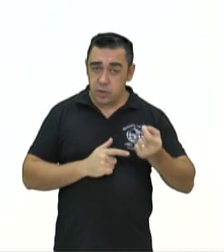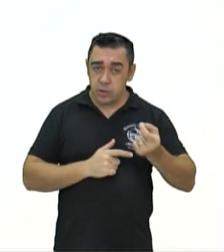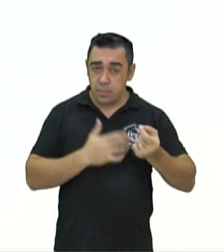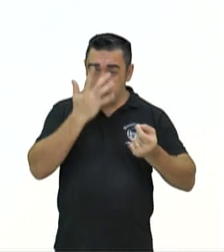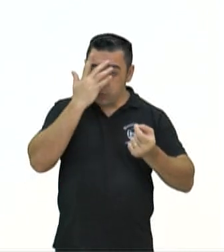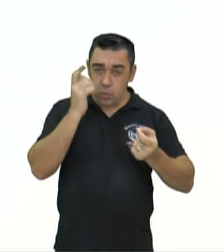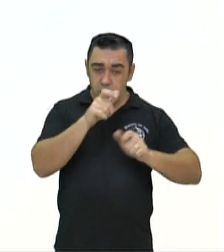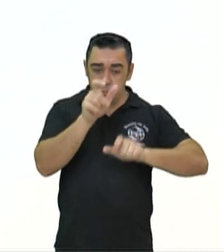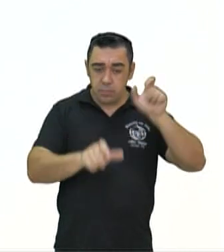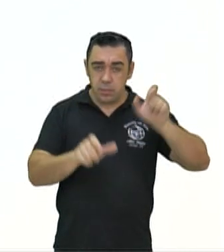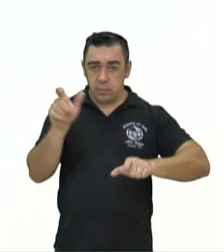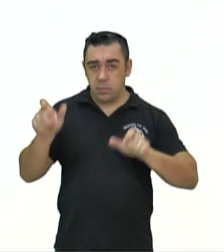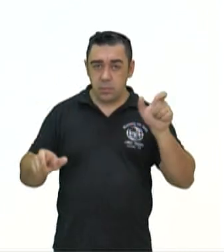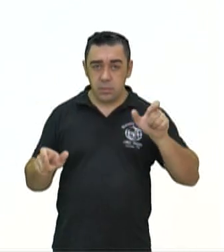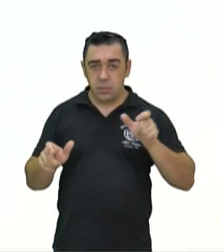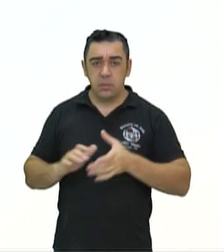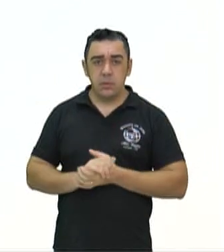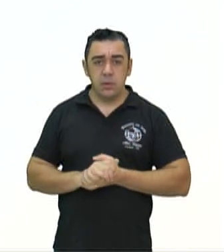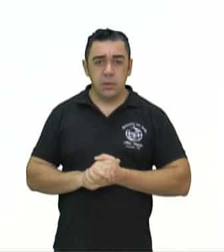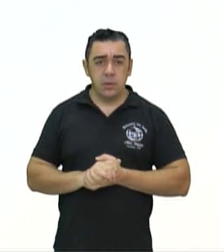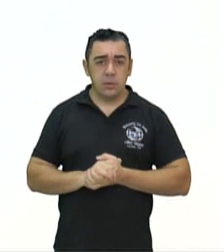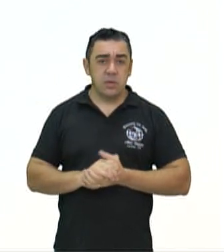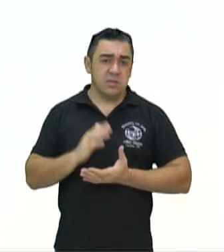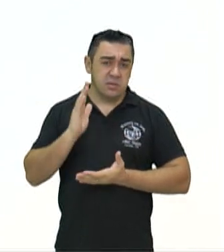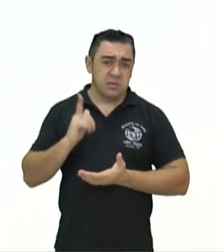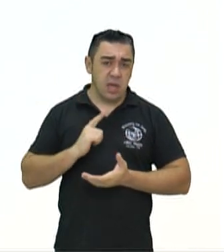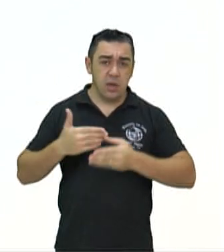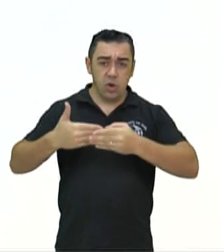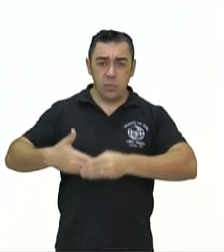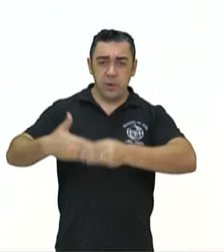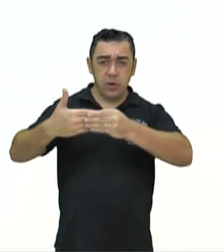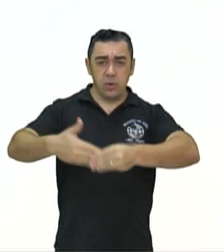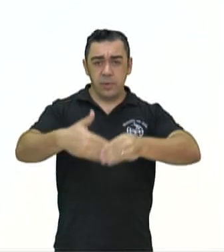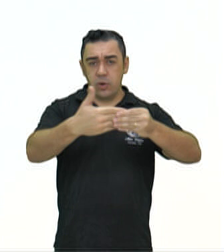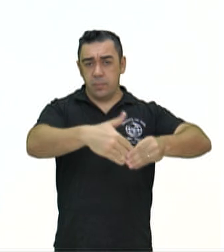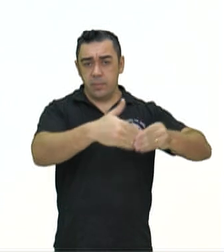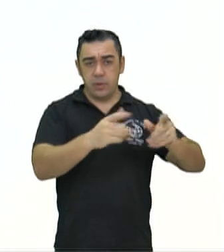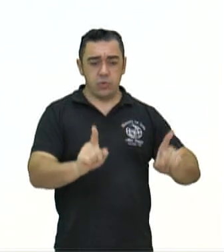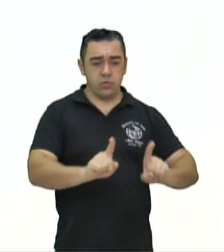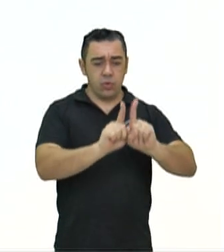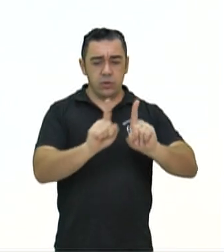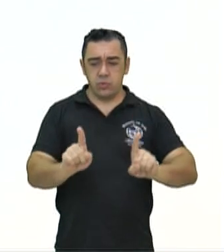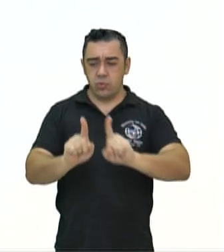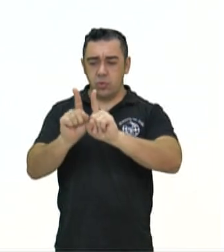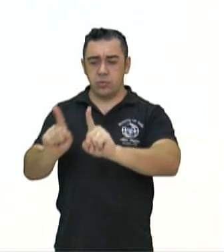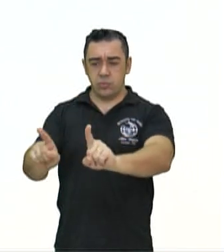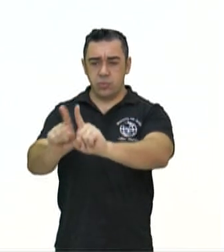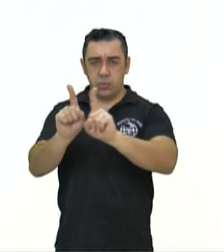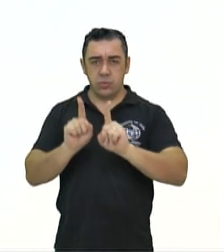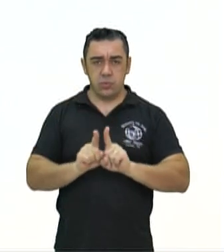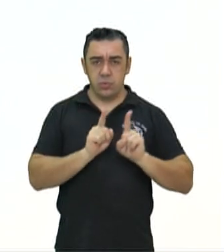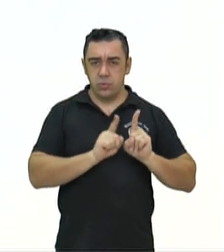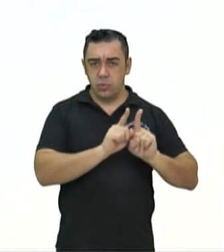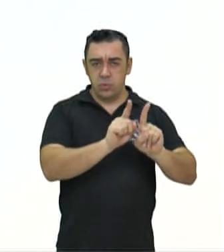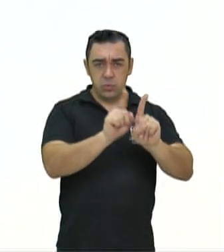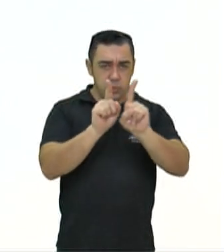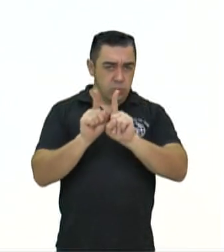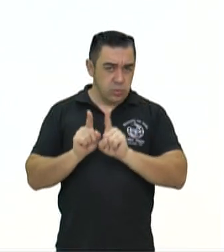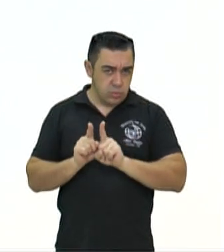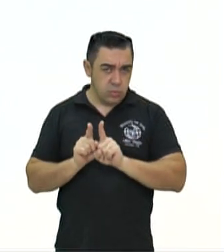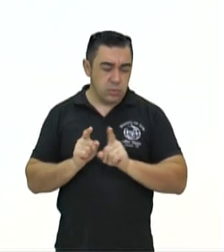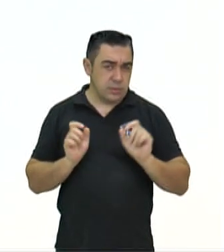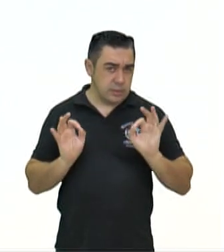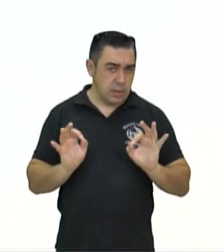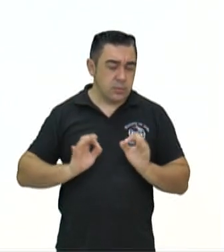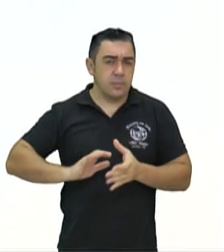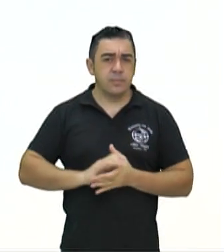pessoas e a gente se cumprimenta 2 a 2, né? Assim que é o normal, a gente se cumprimenta de 2